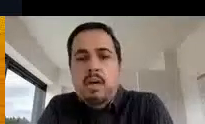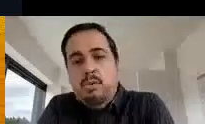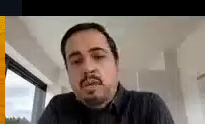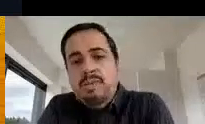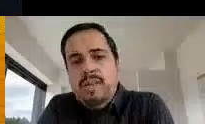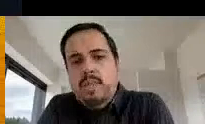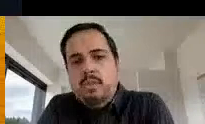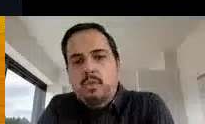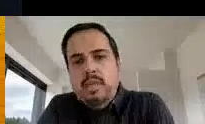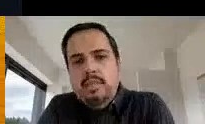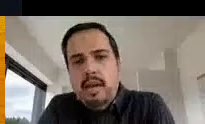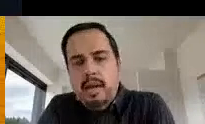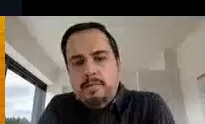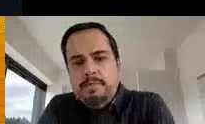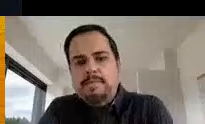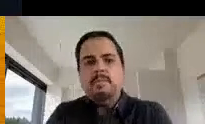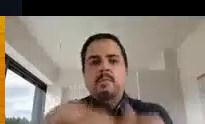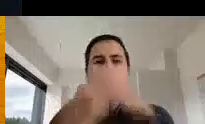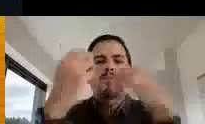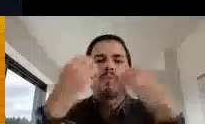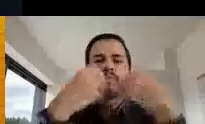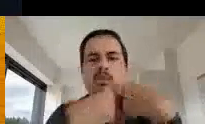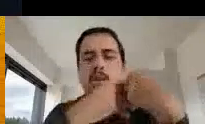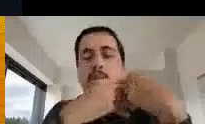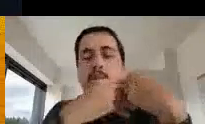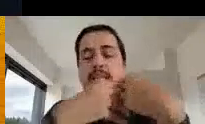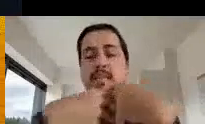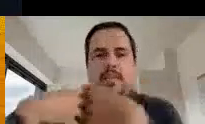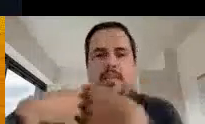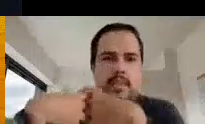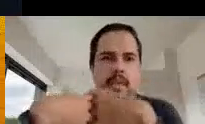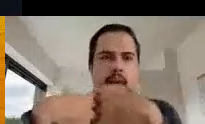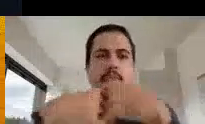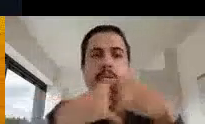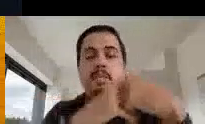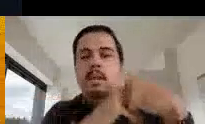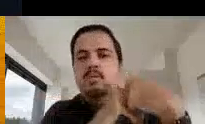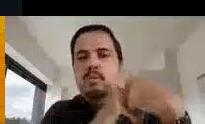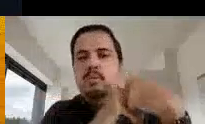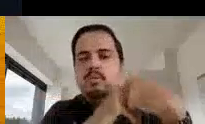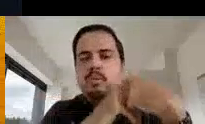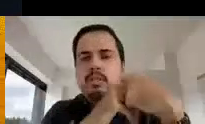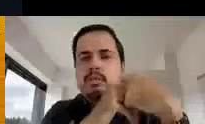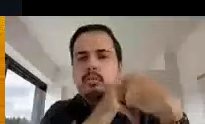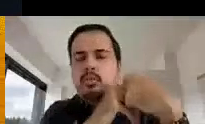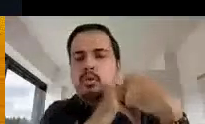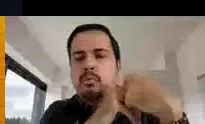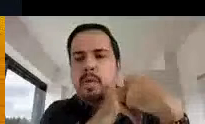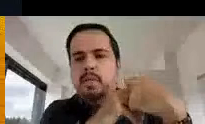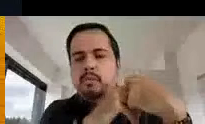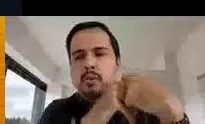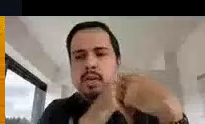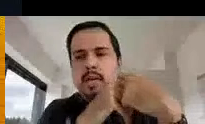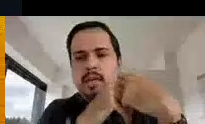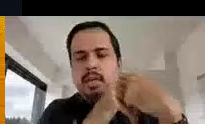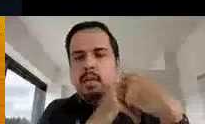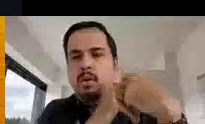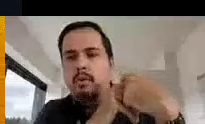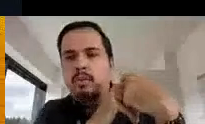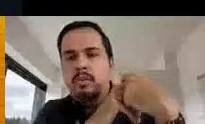mercado, o que vai te sustentar e o que vai te tornar mais eficiente, tá? Mas não de um ponto de vista totalmente